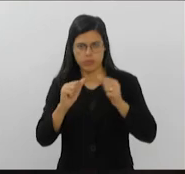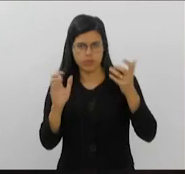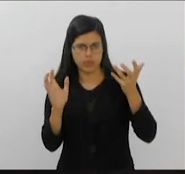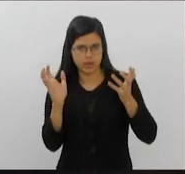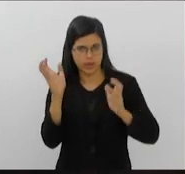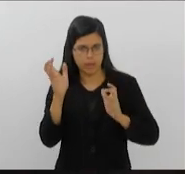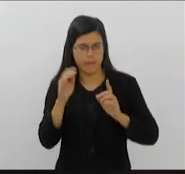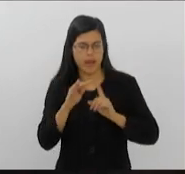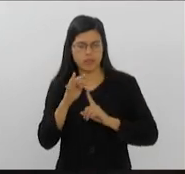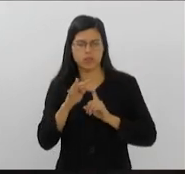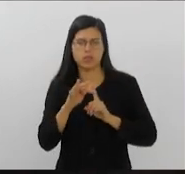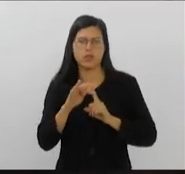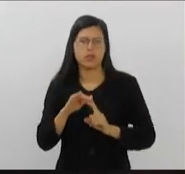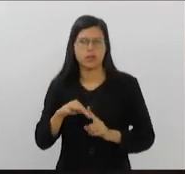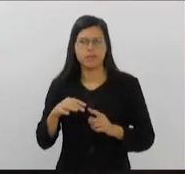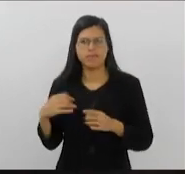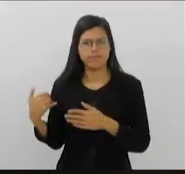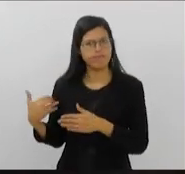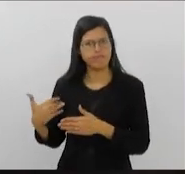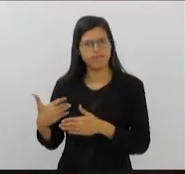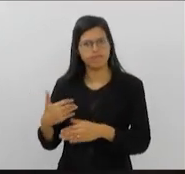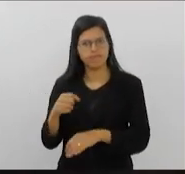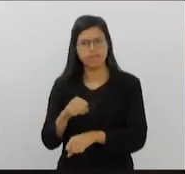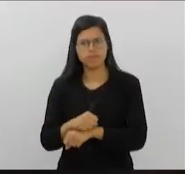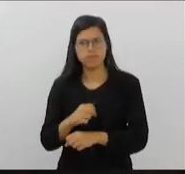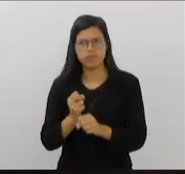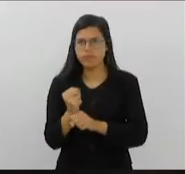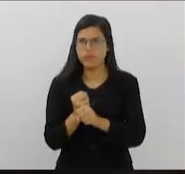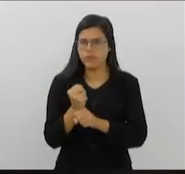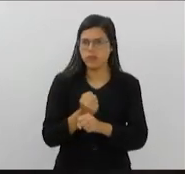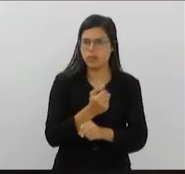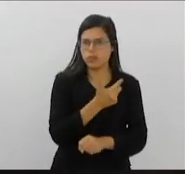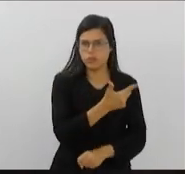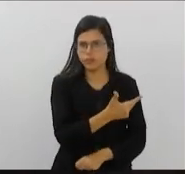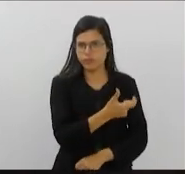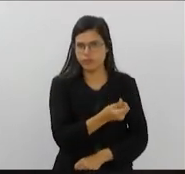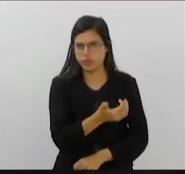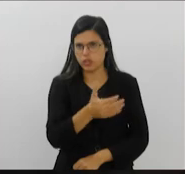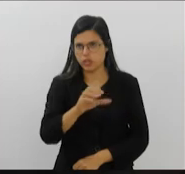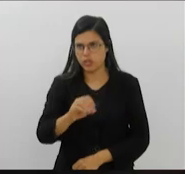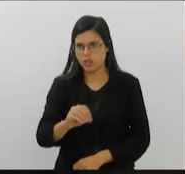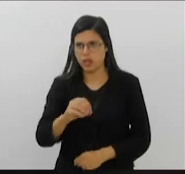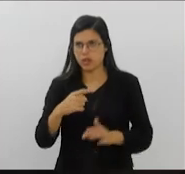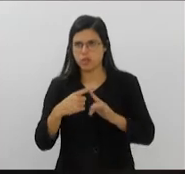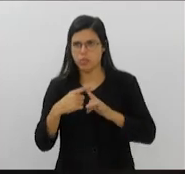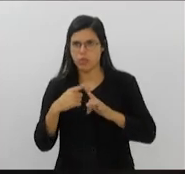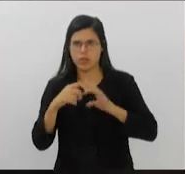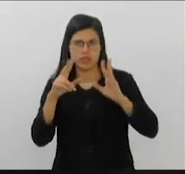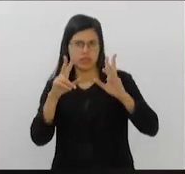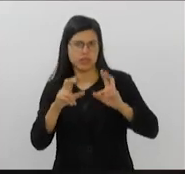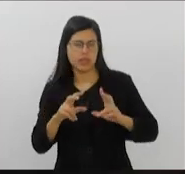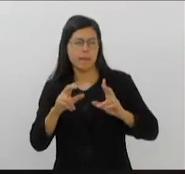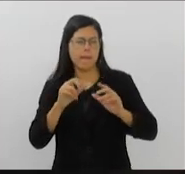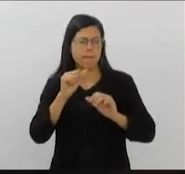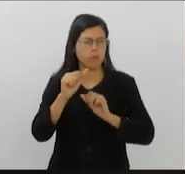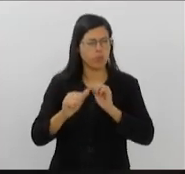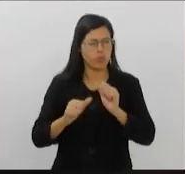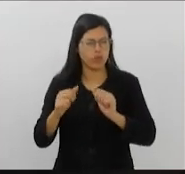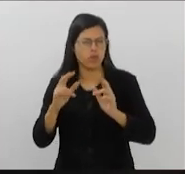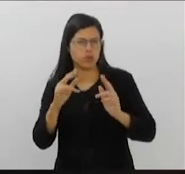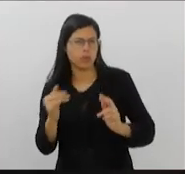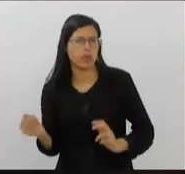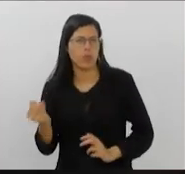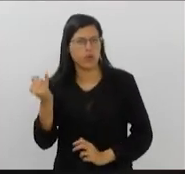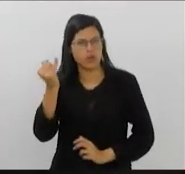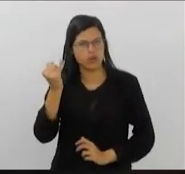Ele ficou muito tempo parado, ele existe já desde 2010, e porque esse tema ele oscila em relação à importância, à relevância, mas nos últimos